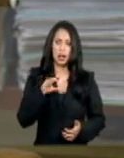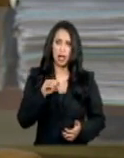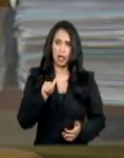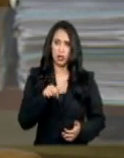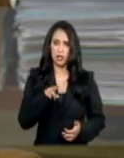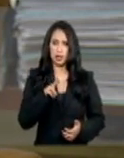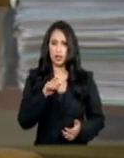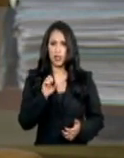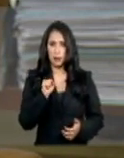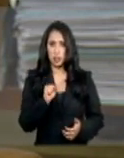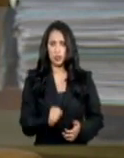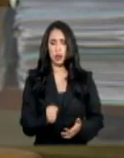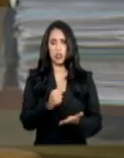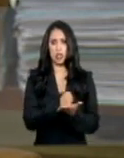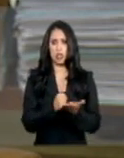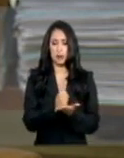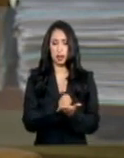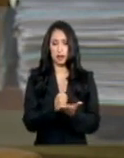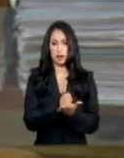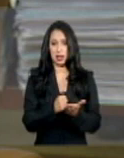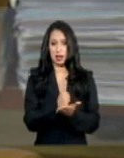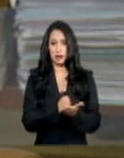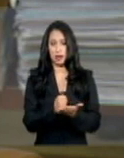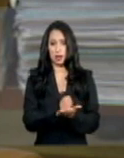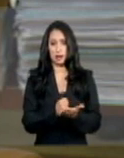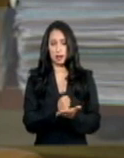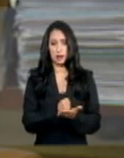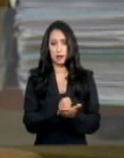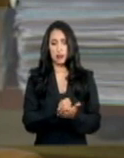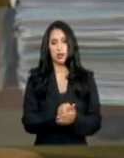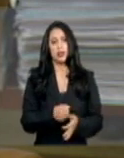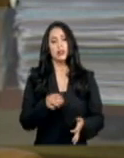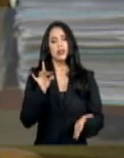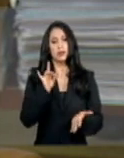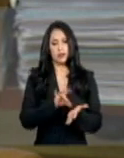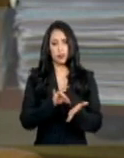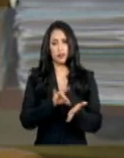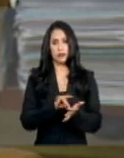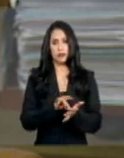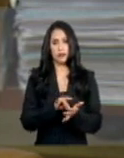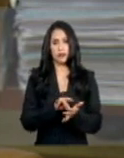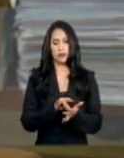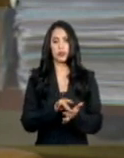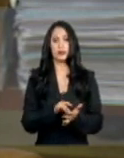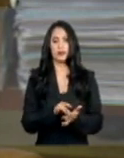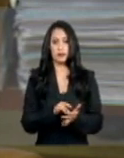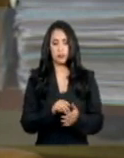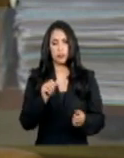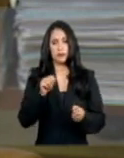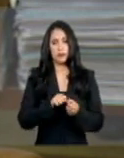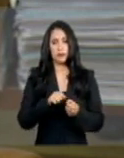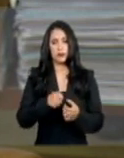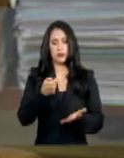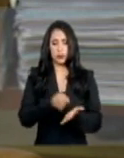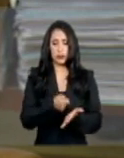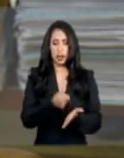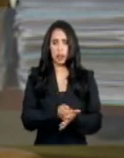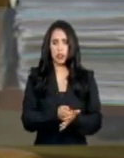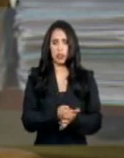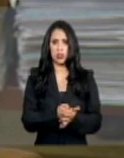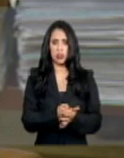de fundada suspeita quanto à ocorrência de fato cuja apuração resulte exigida pelo interesse público